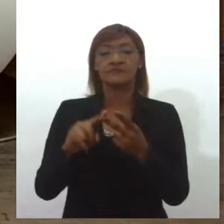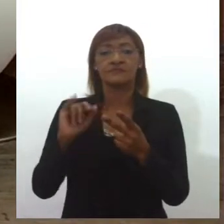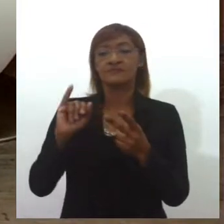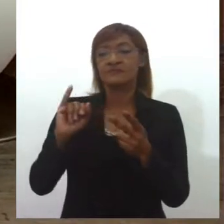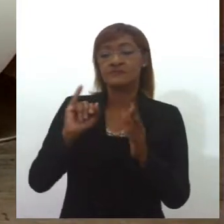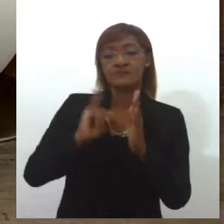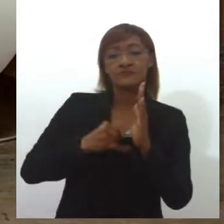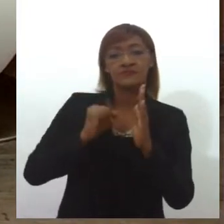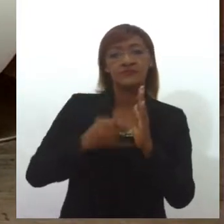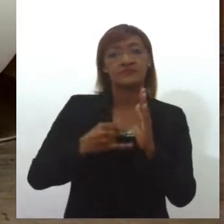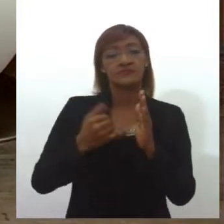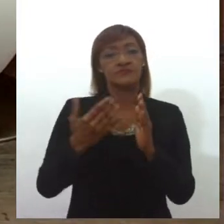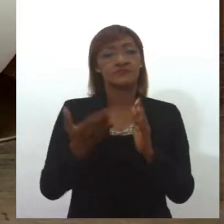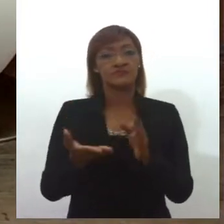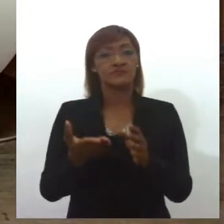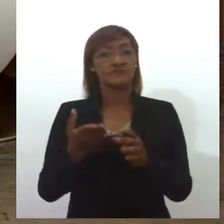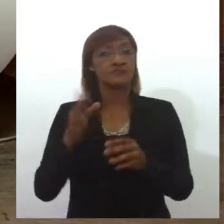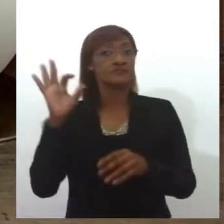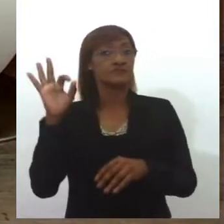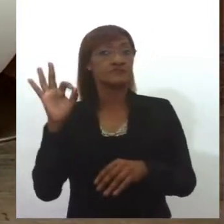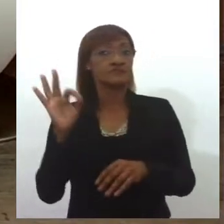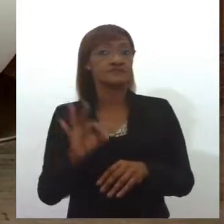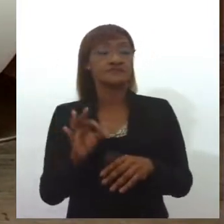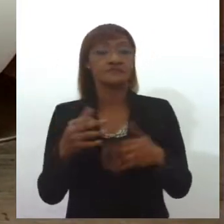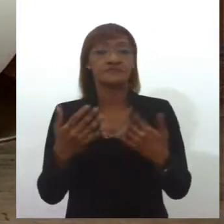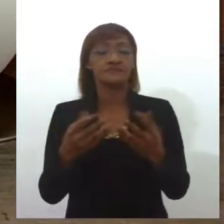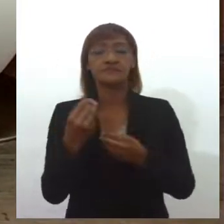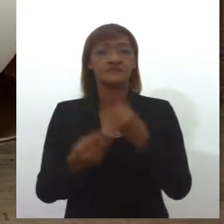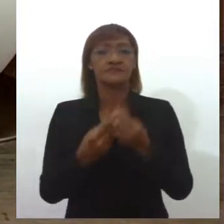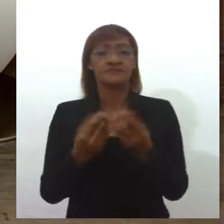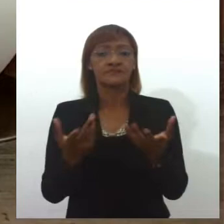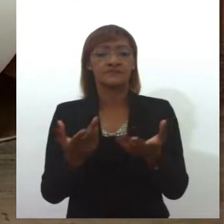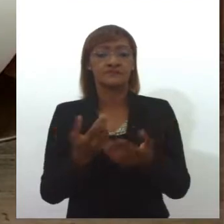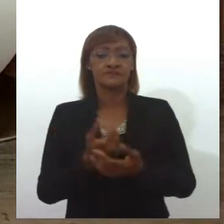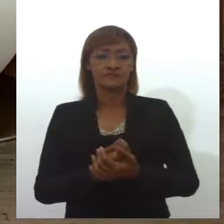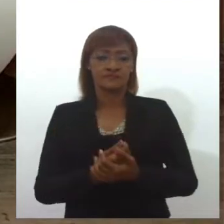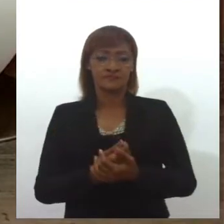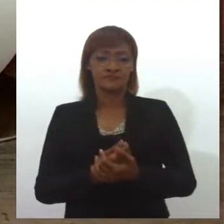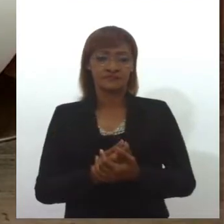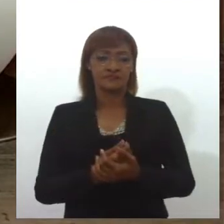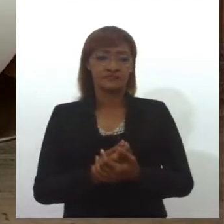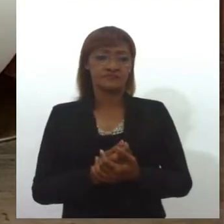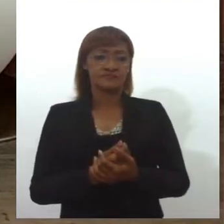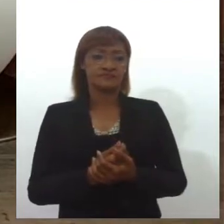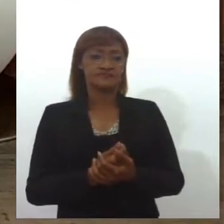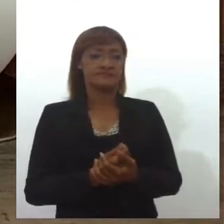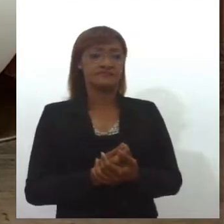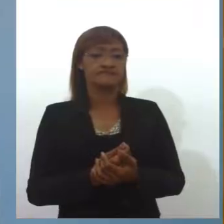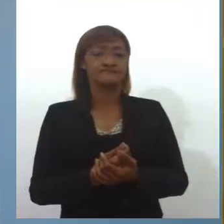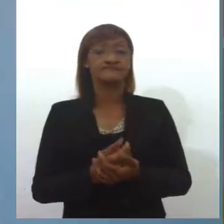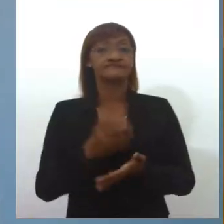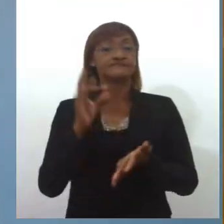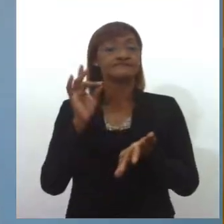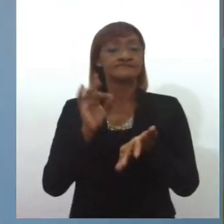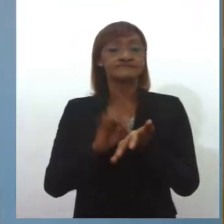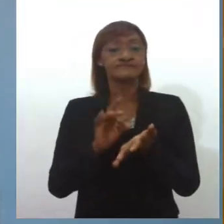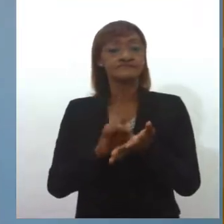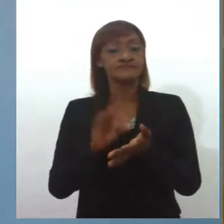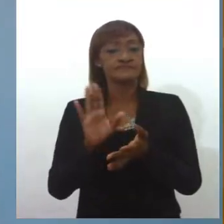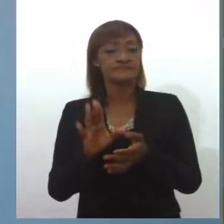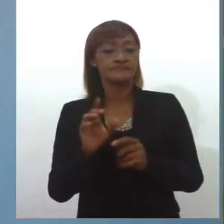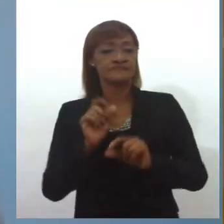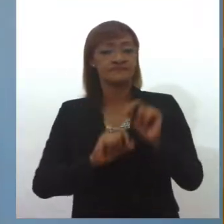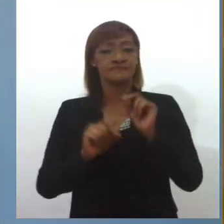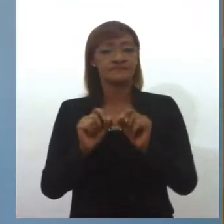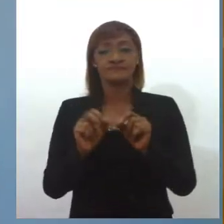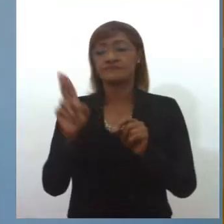que possa ser aplicada para dar um equilíbrio nisso? Muito bem, na verdade, esse mecanismo de utilizar a taxa de juros